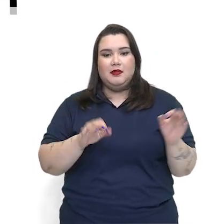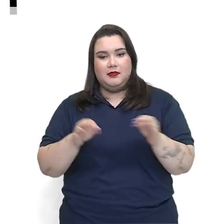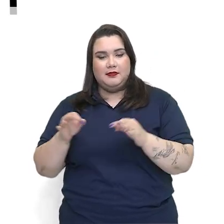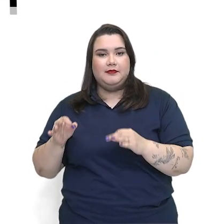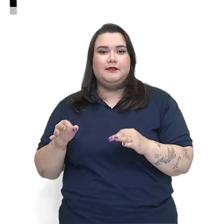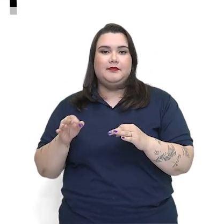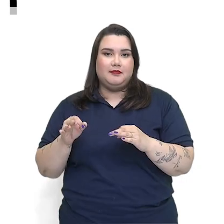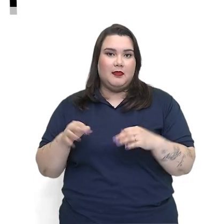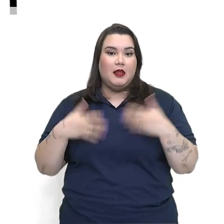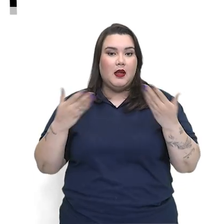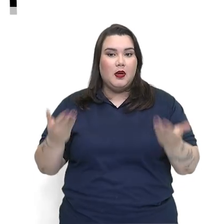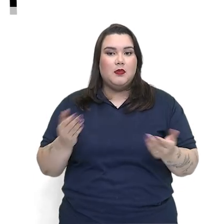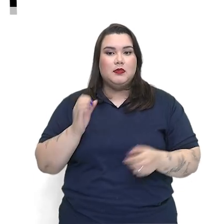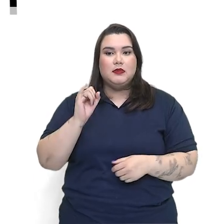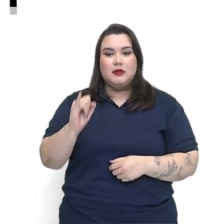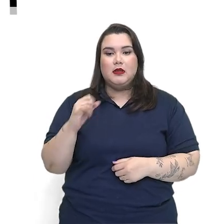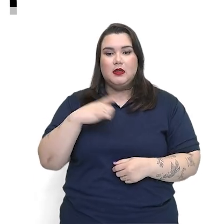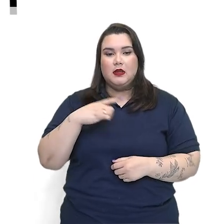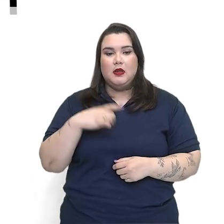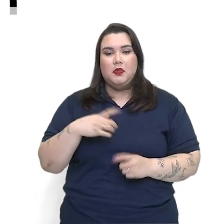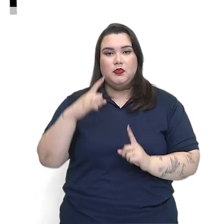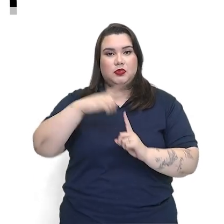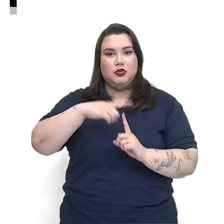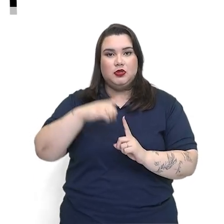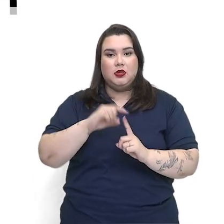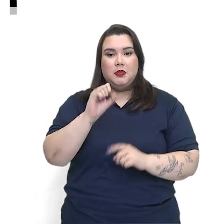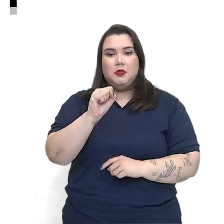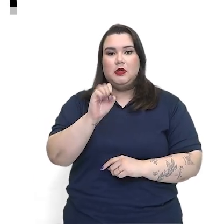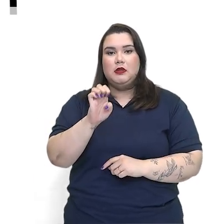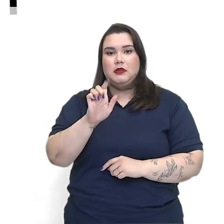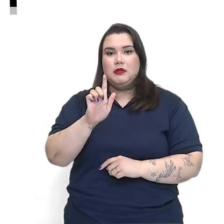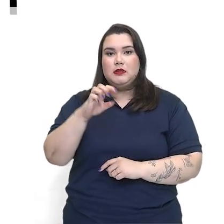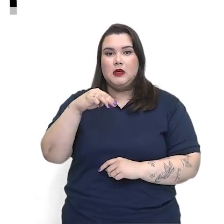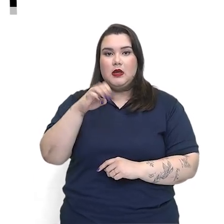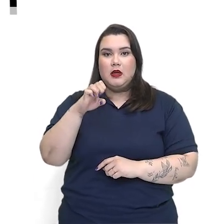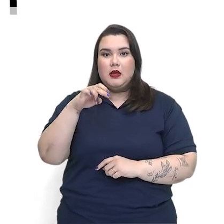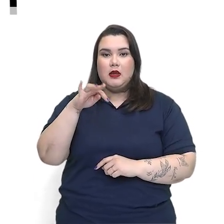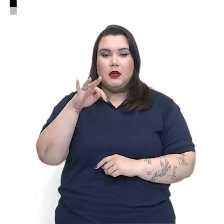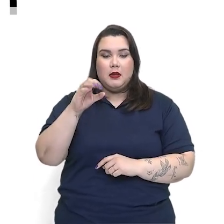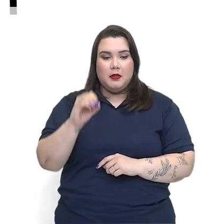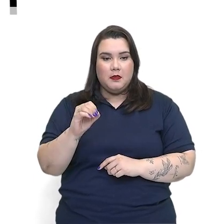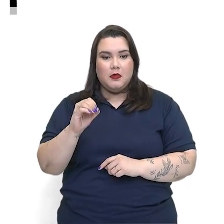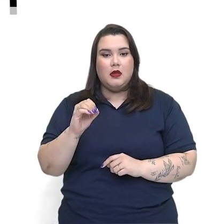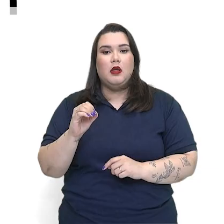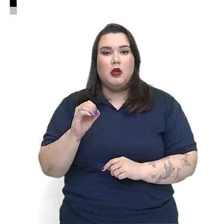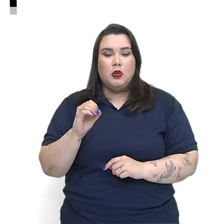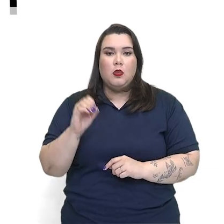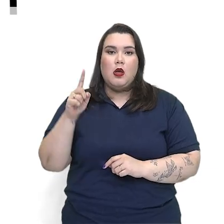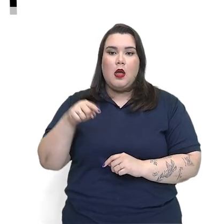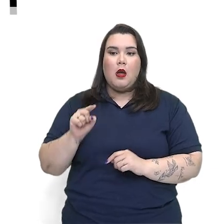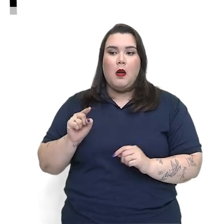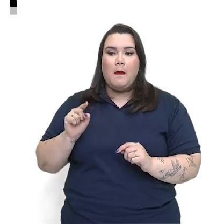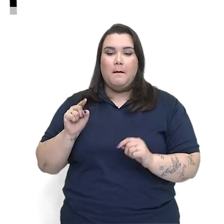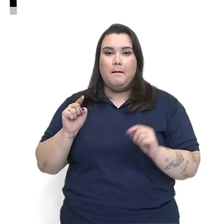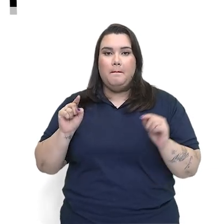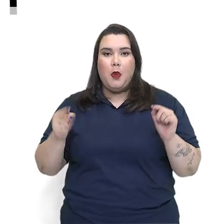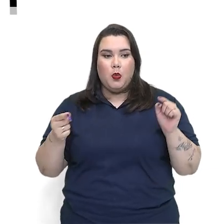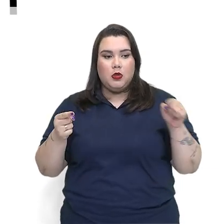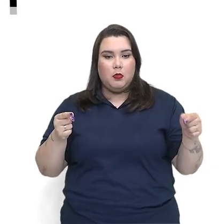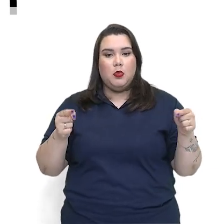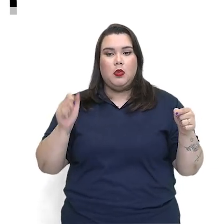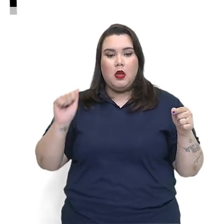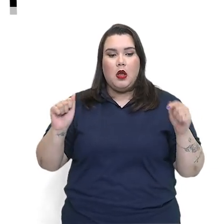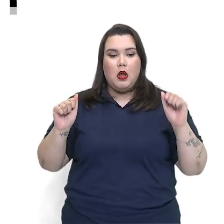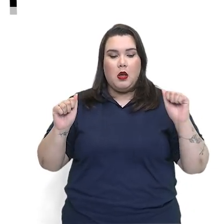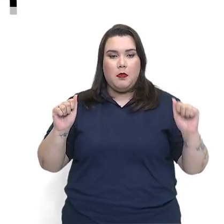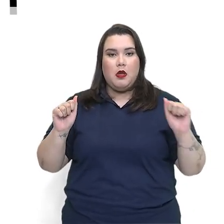reta AB. Se eu falar segmento de reta AB, eu corto as pontas, considerando só o ponto A e ponto